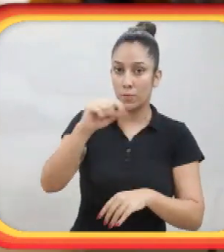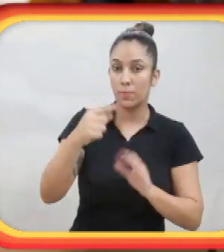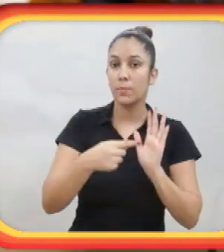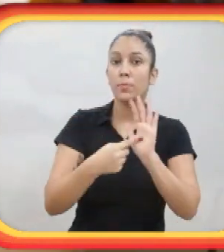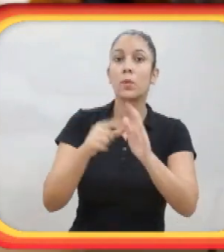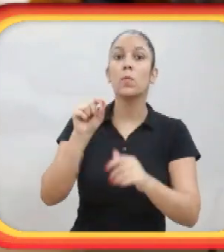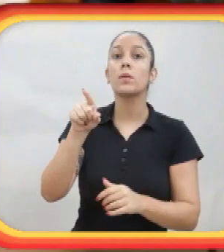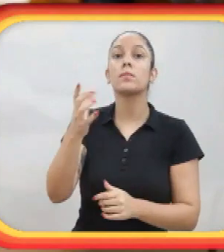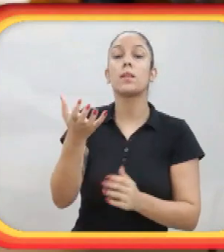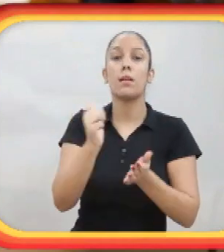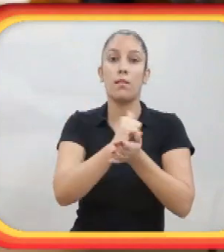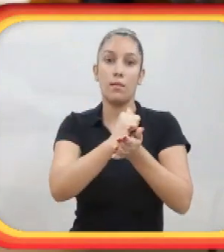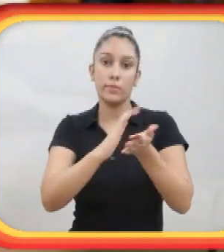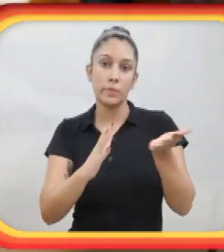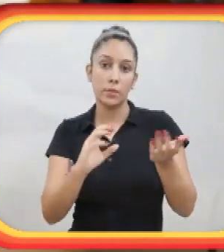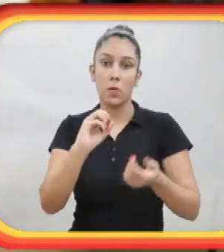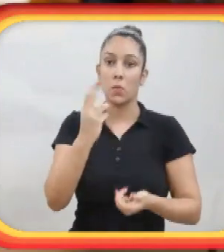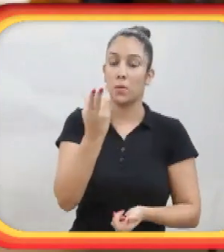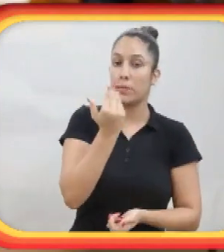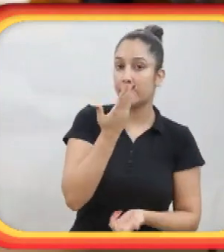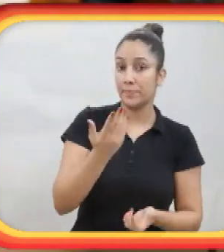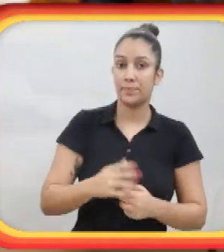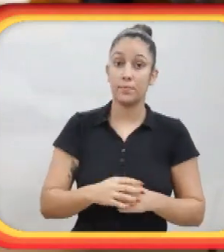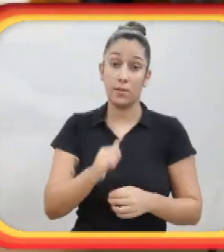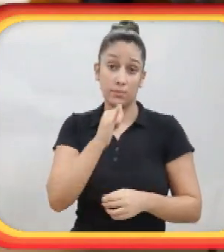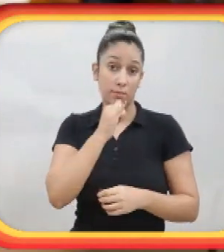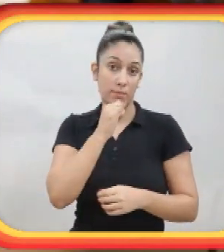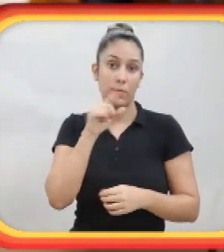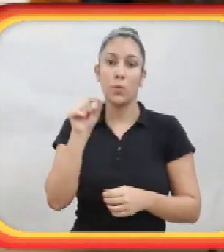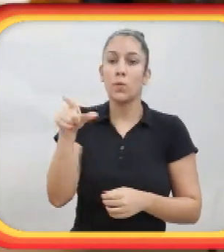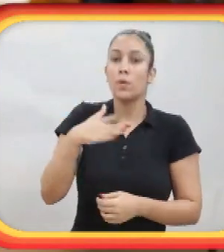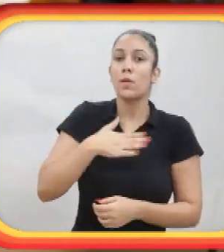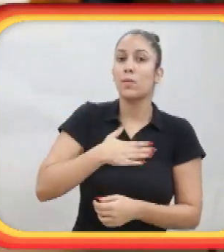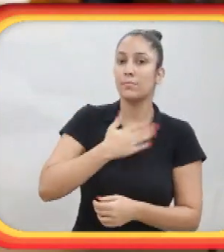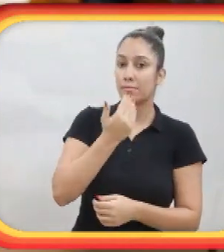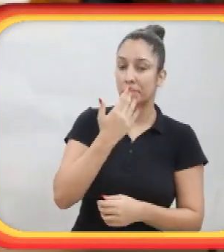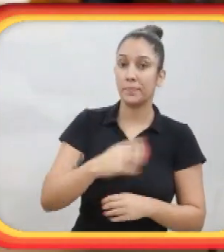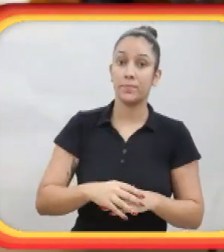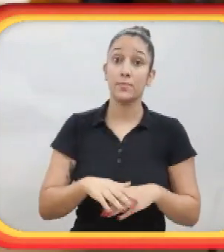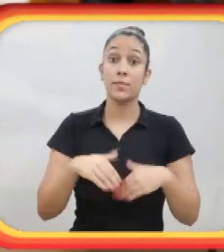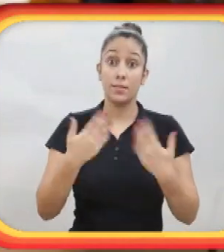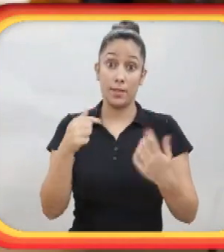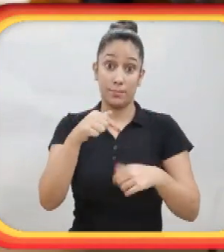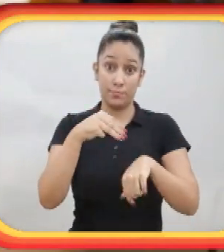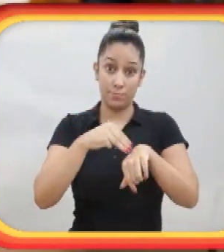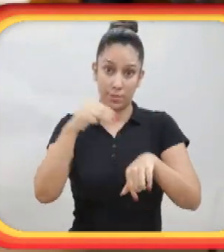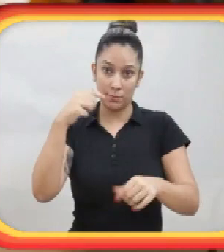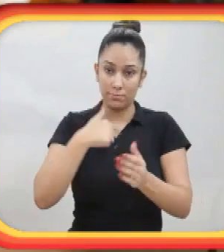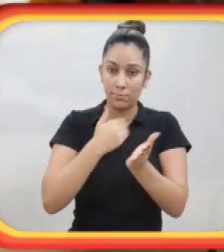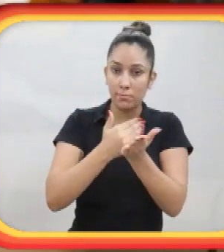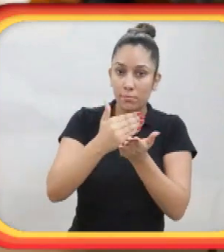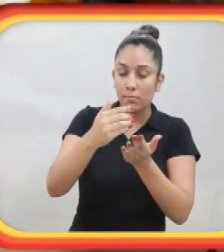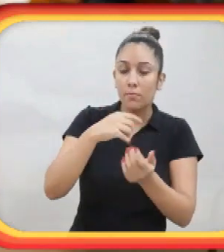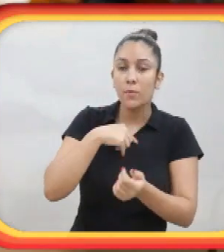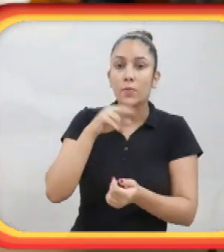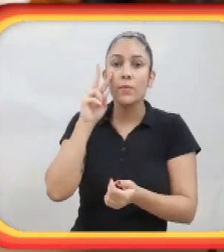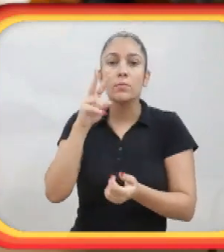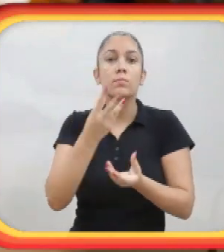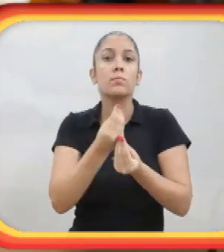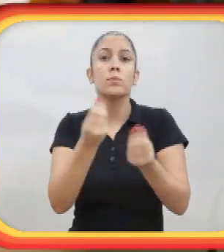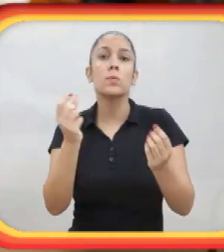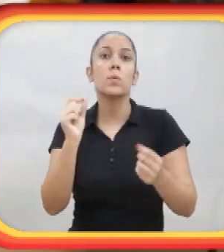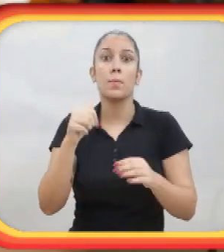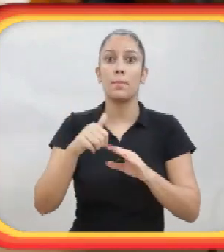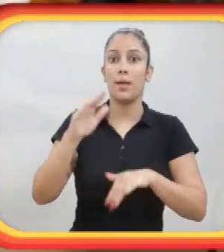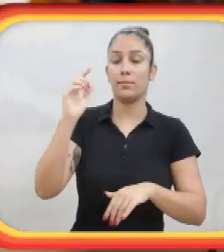figuras em que ela pudesse fazer escolhas, né? Mostrar o que ela queria fazer de atividade ou alimentos, por exemplo, que